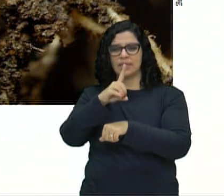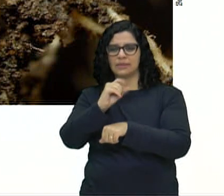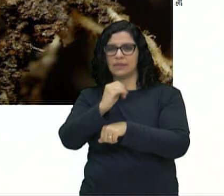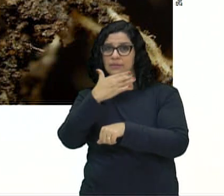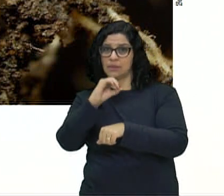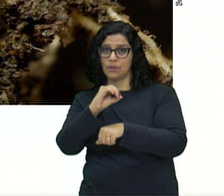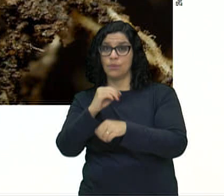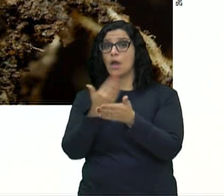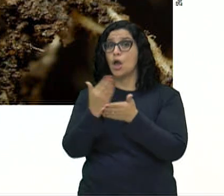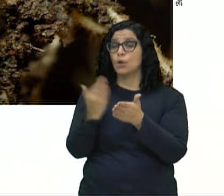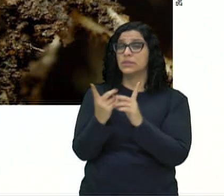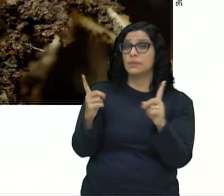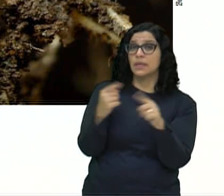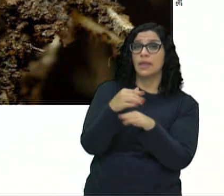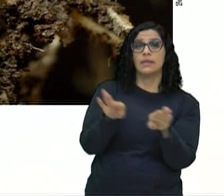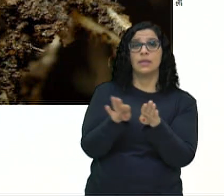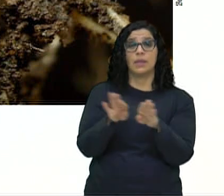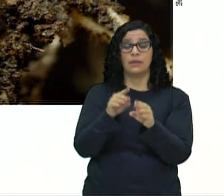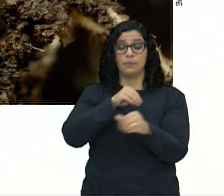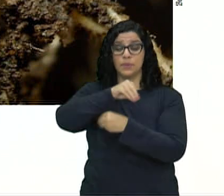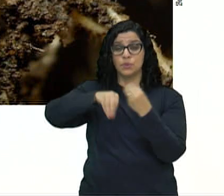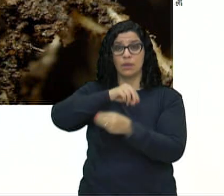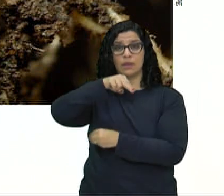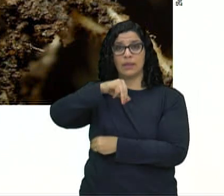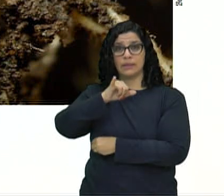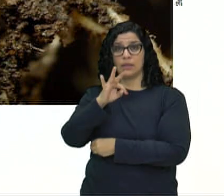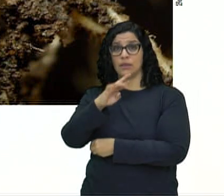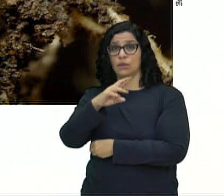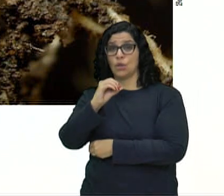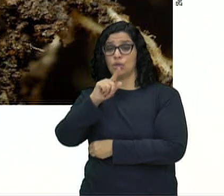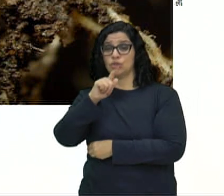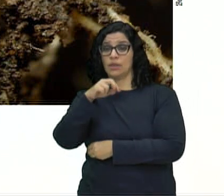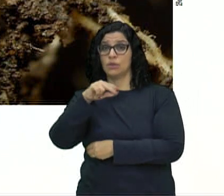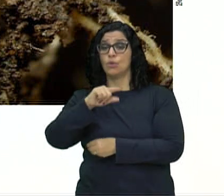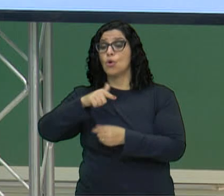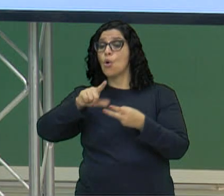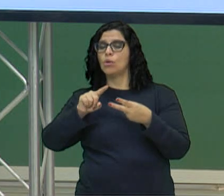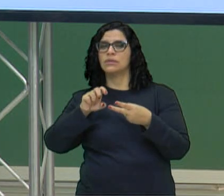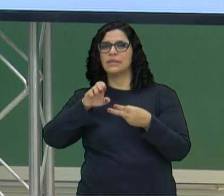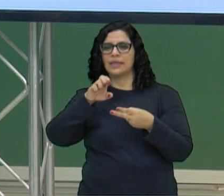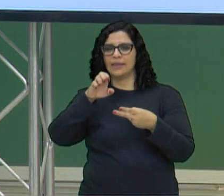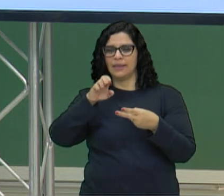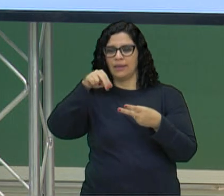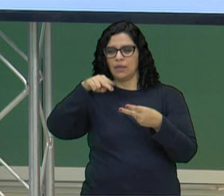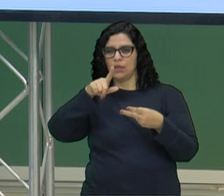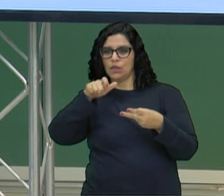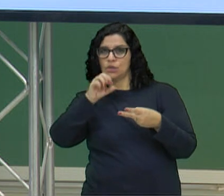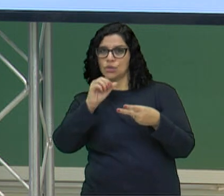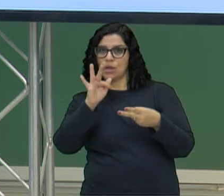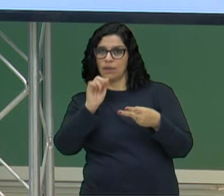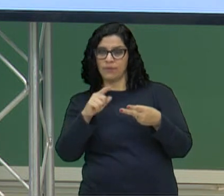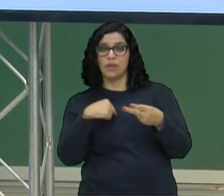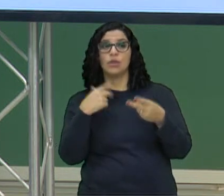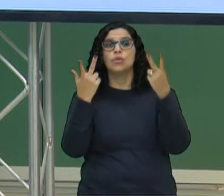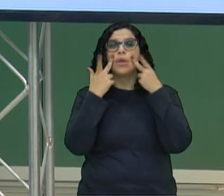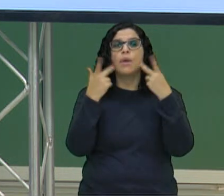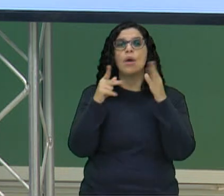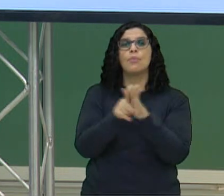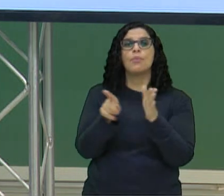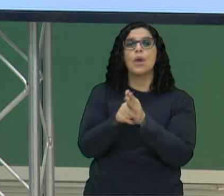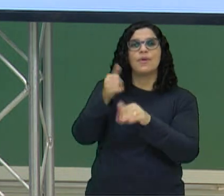outras bactérias compostos de nitrogênio e outras compostos de enxofre. No fundo do mar, mais comum essas oxidantes